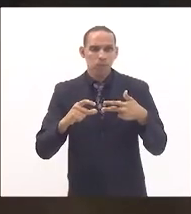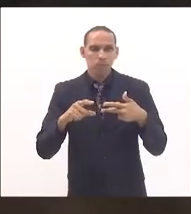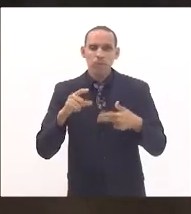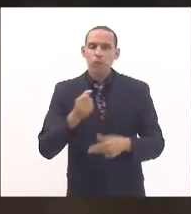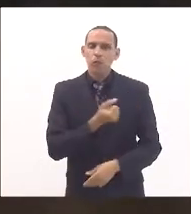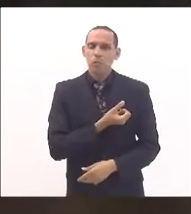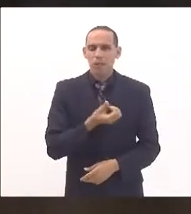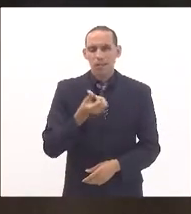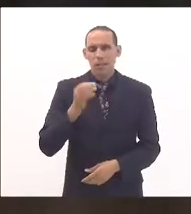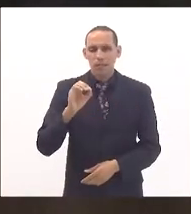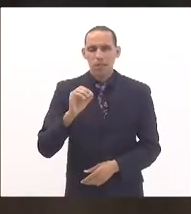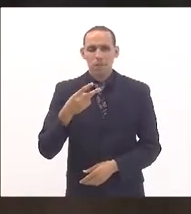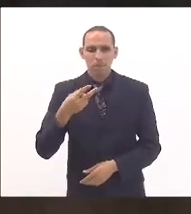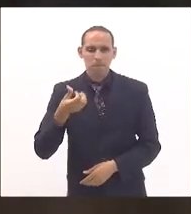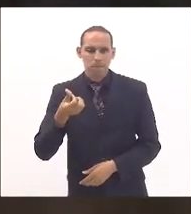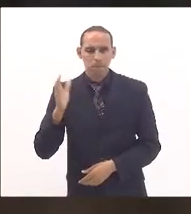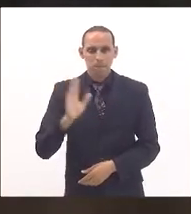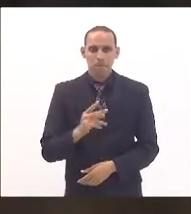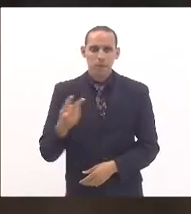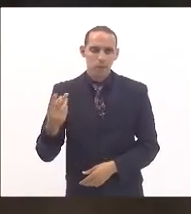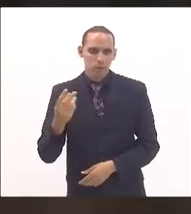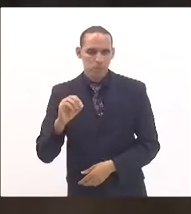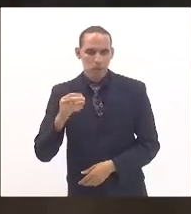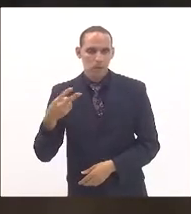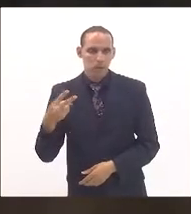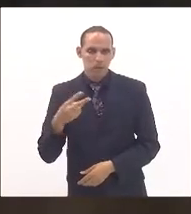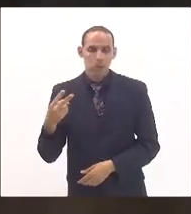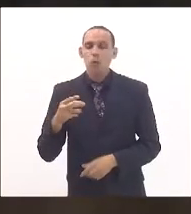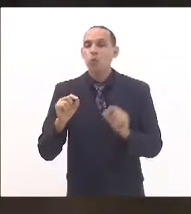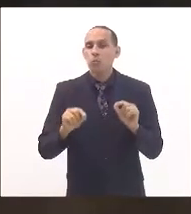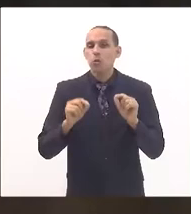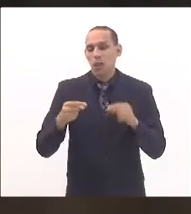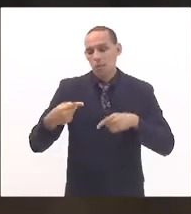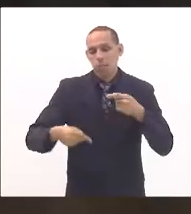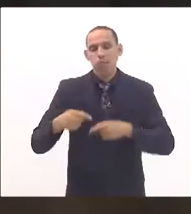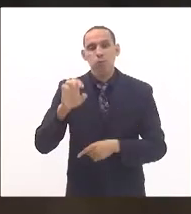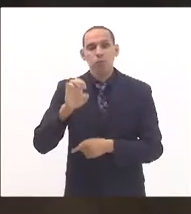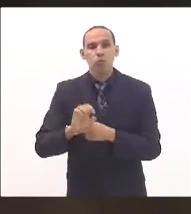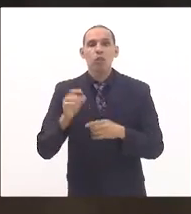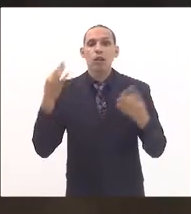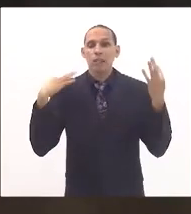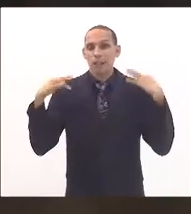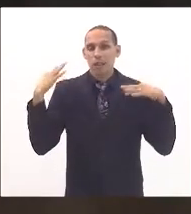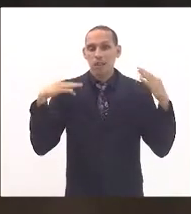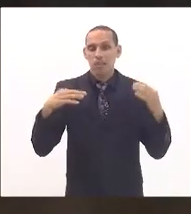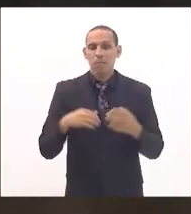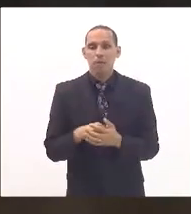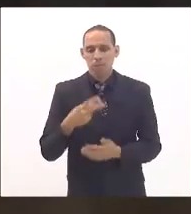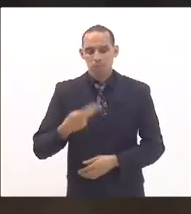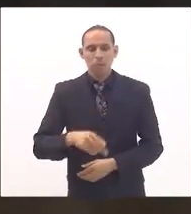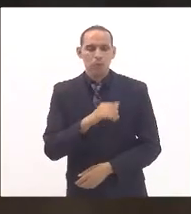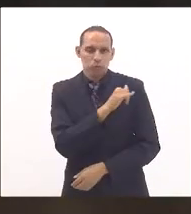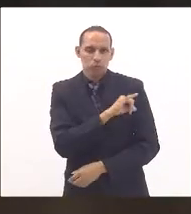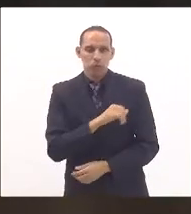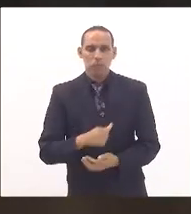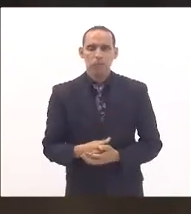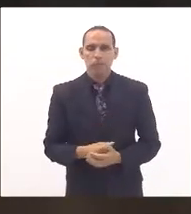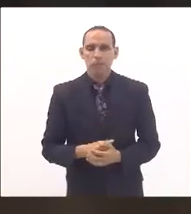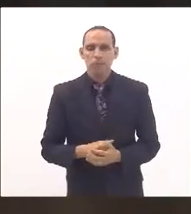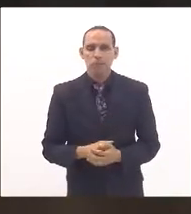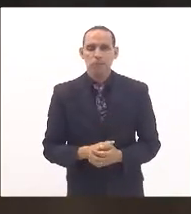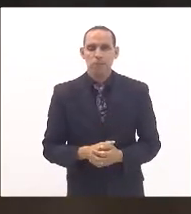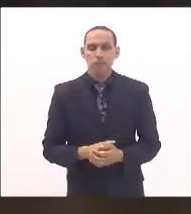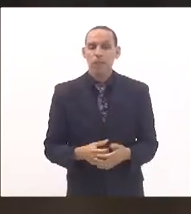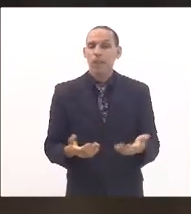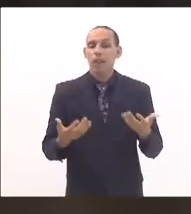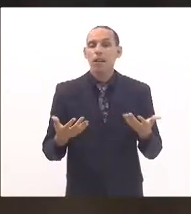número 6026 de 2022, que institui a política estadual de turismo do Rio de Janeiro. O que eu